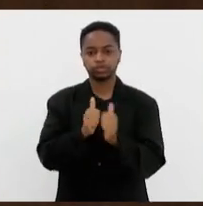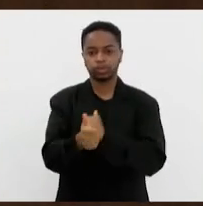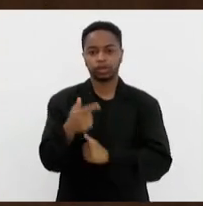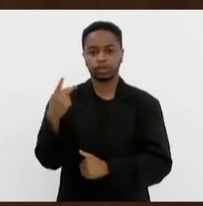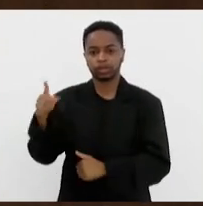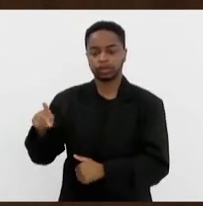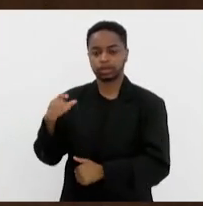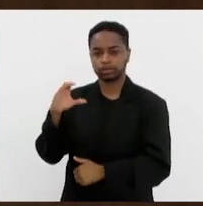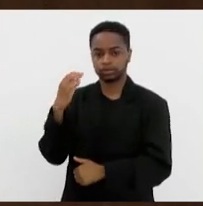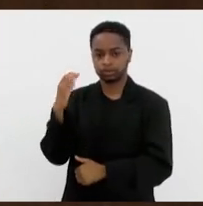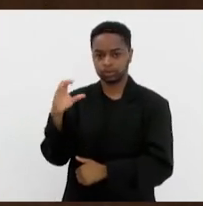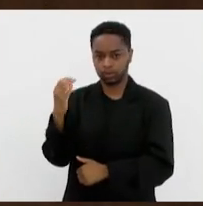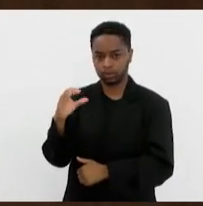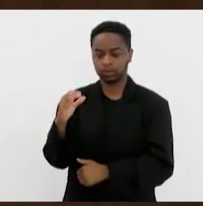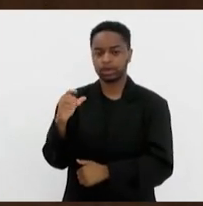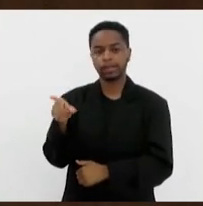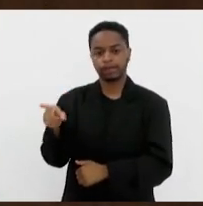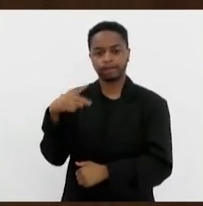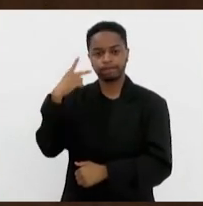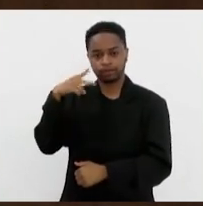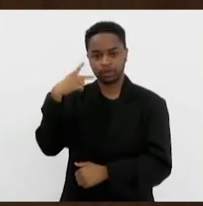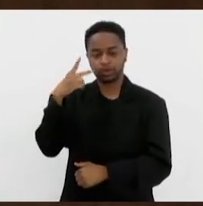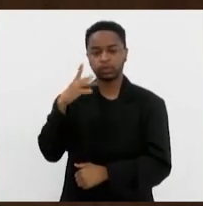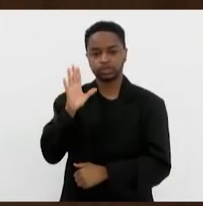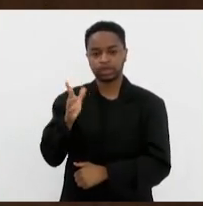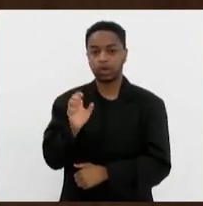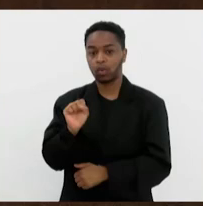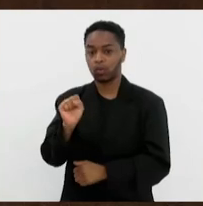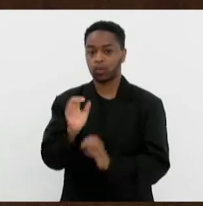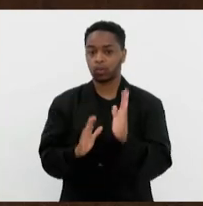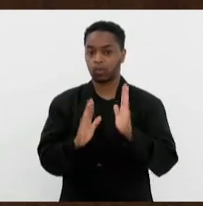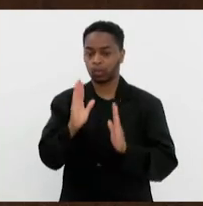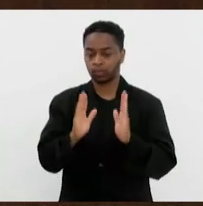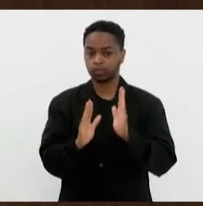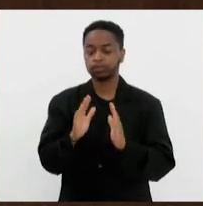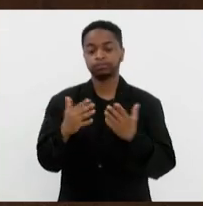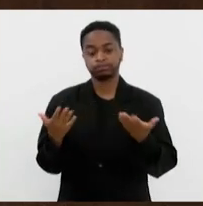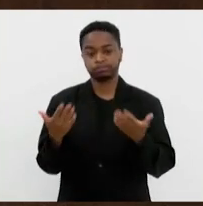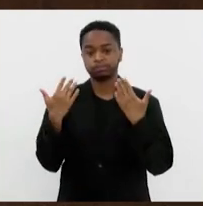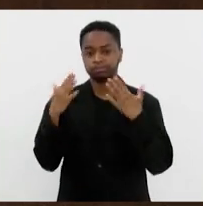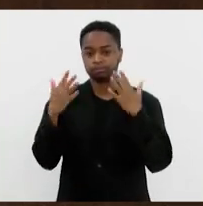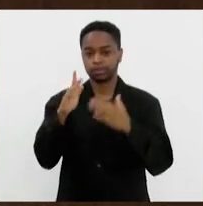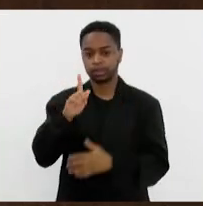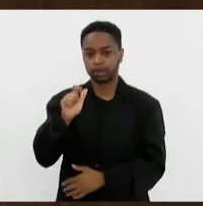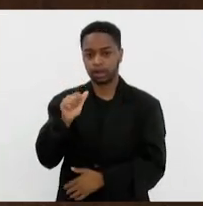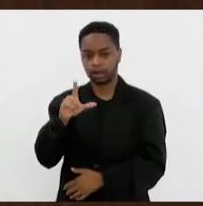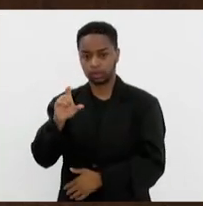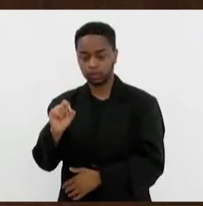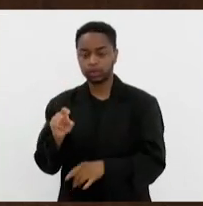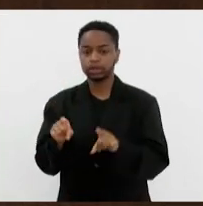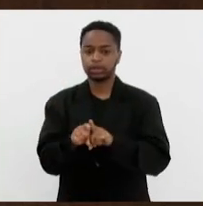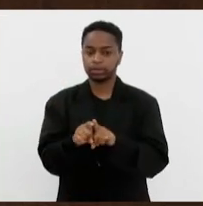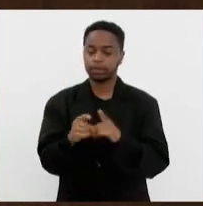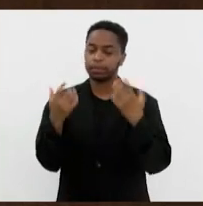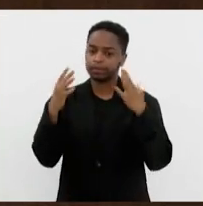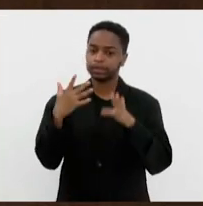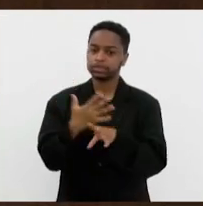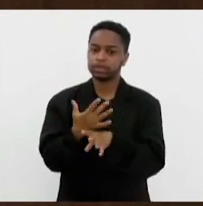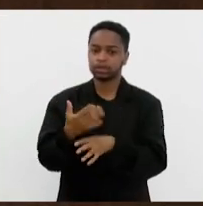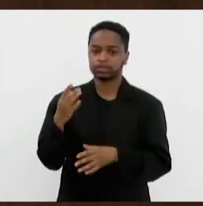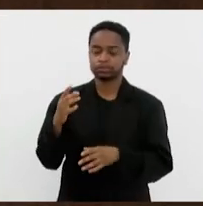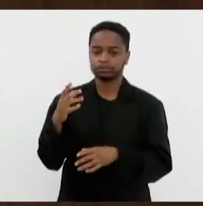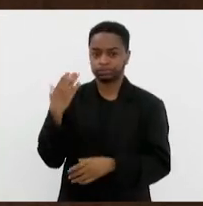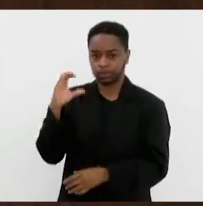Niterói, que é vereador por 8 mandatos, o Galo, parabenizar a cidade de Niterói, e realmente é